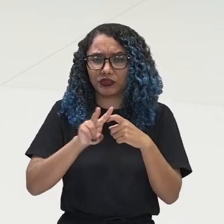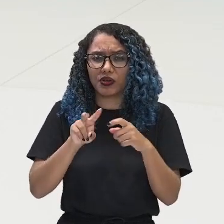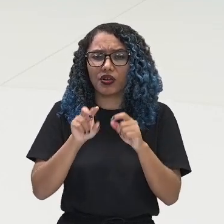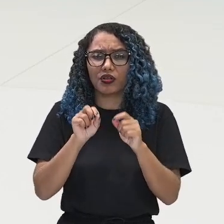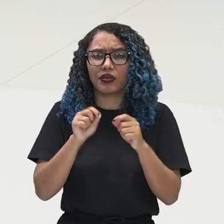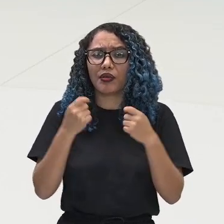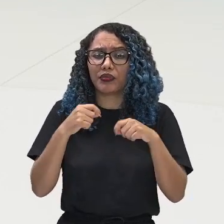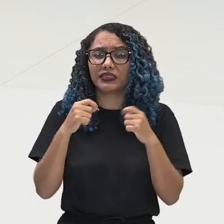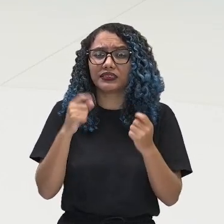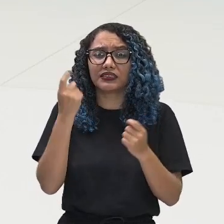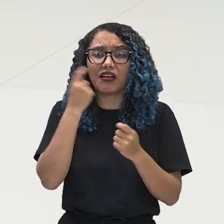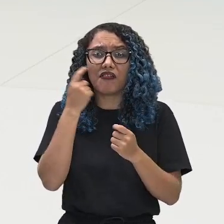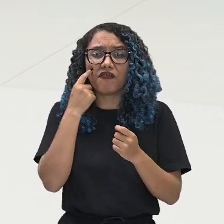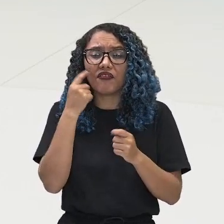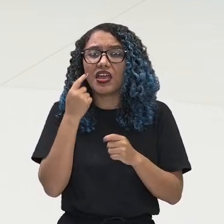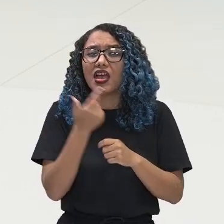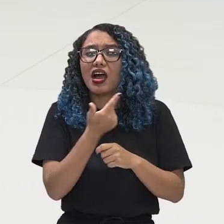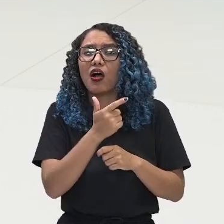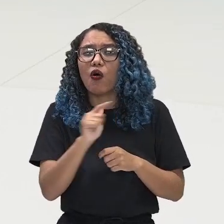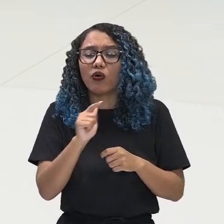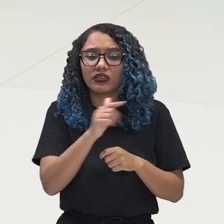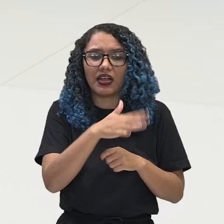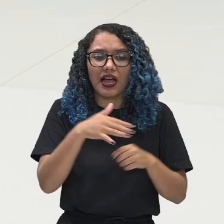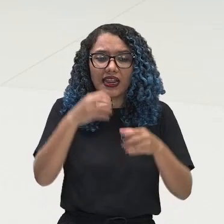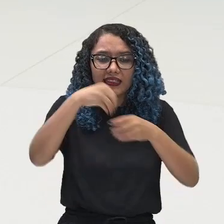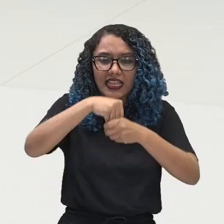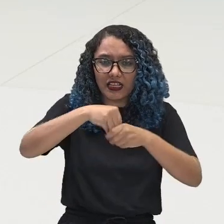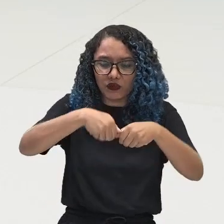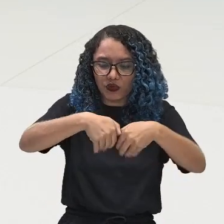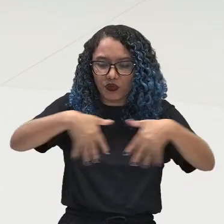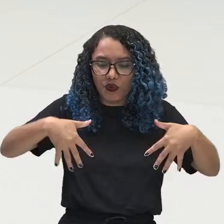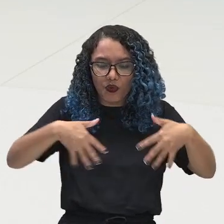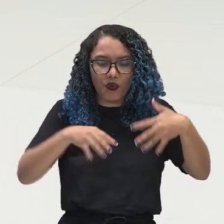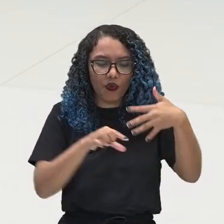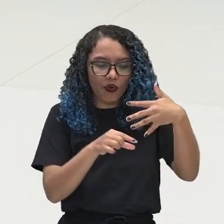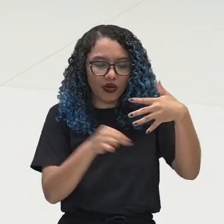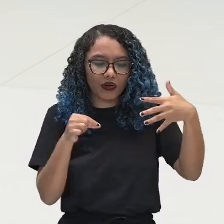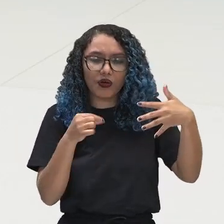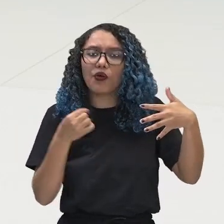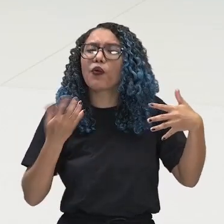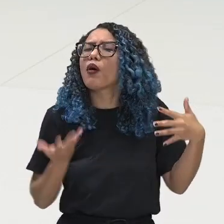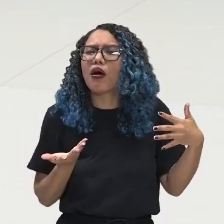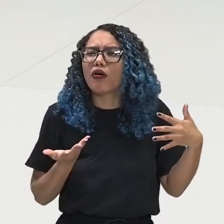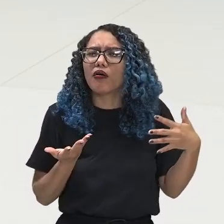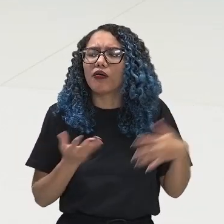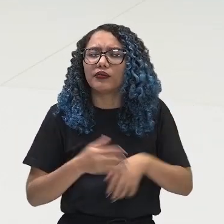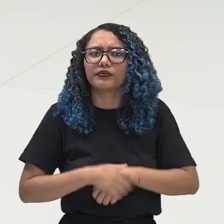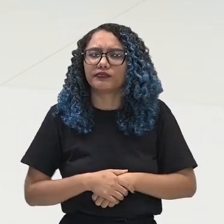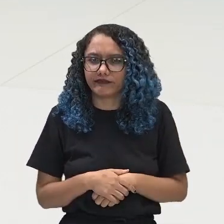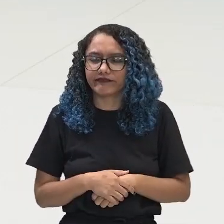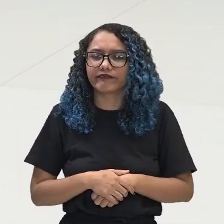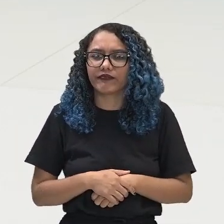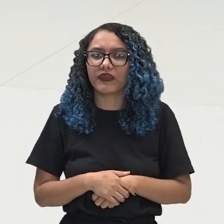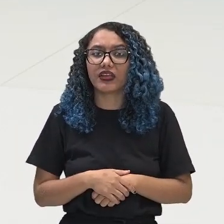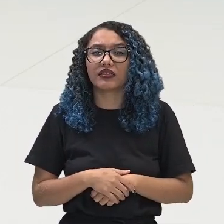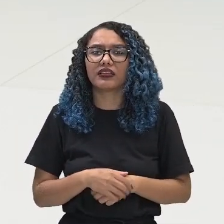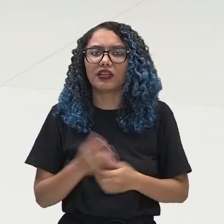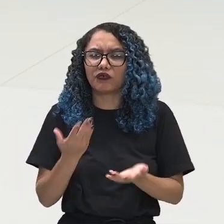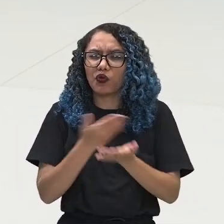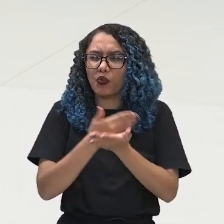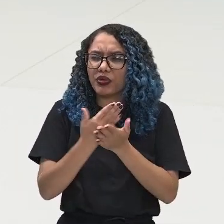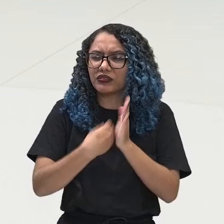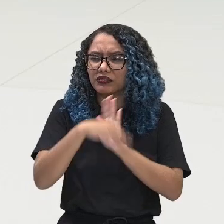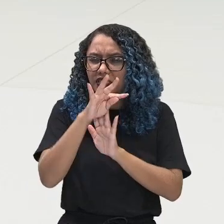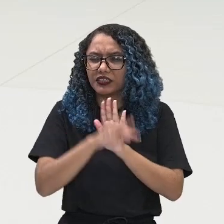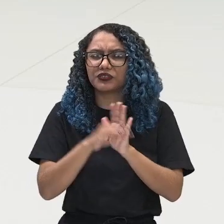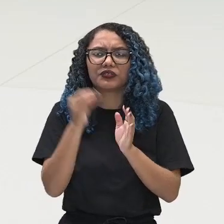escolher as possibilidades dentro dela. Então, realmente, a todo instante, desde o início do texto, ela está tentando ali nos convencer